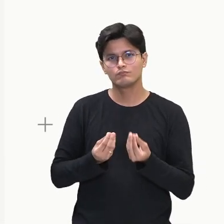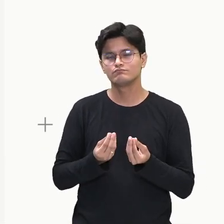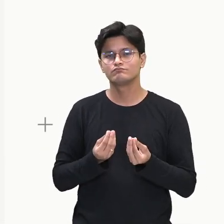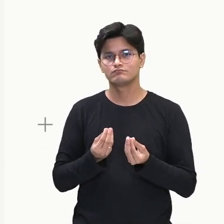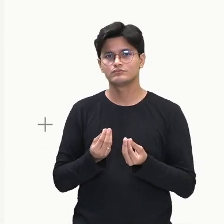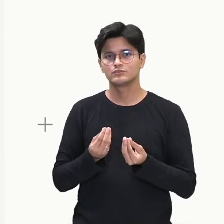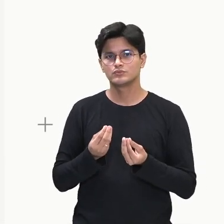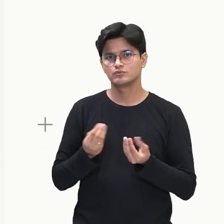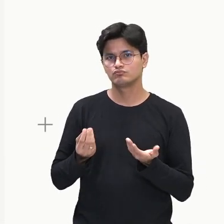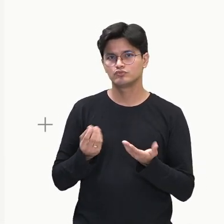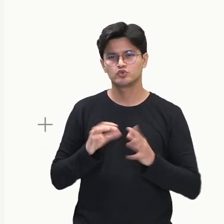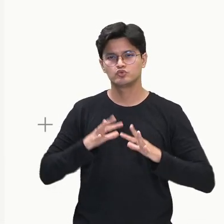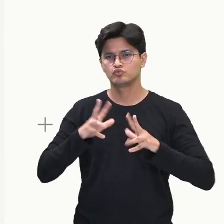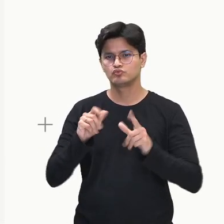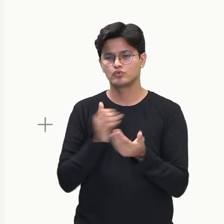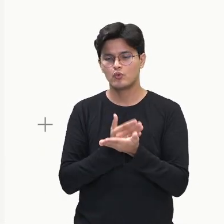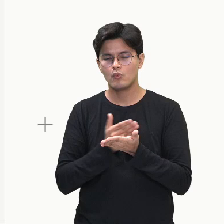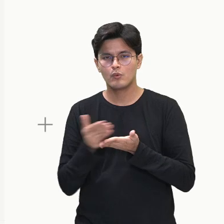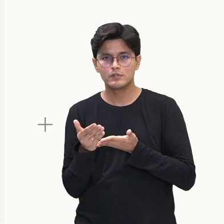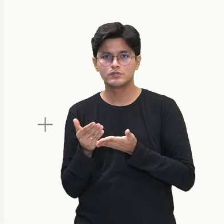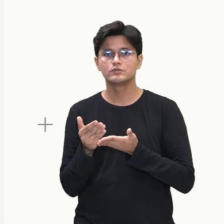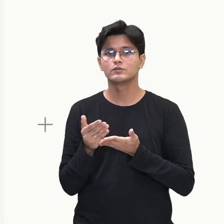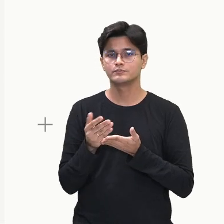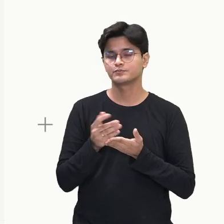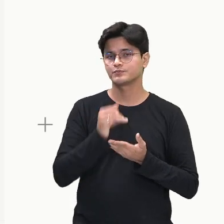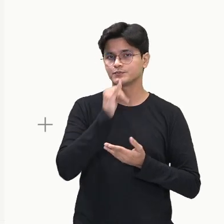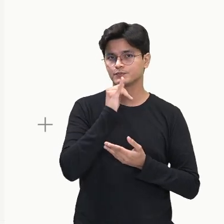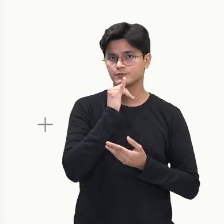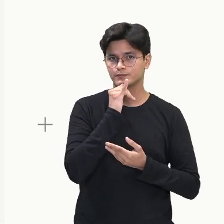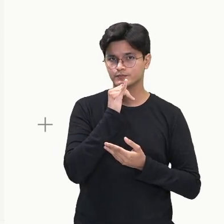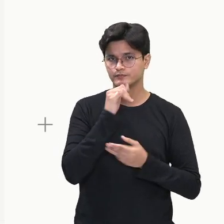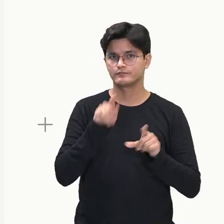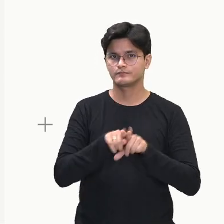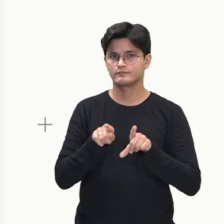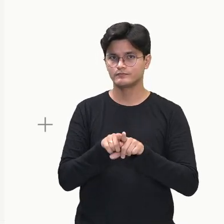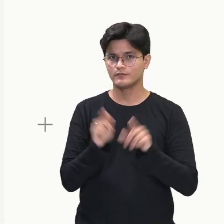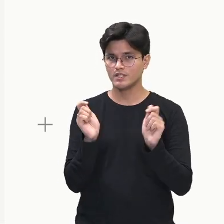ser gerado ali, o que inclui também as possibilidades de